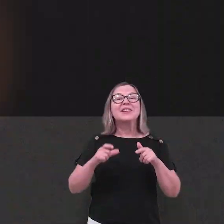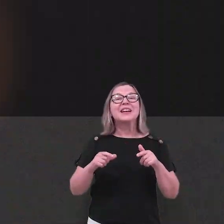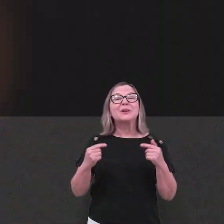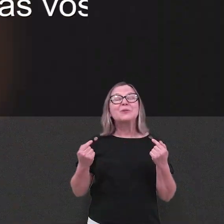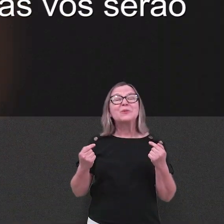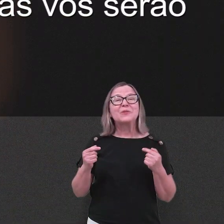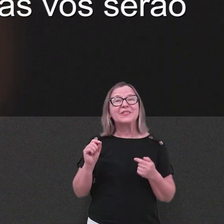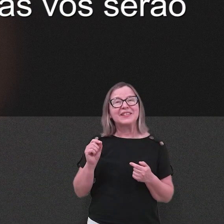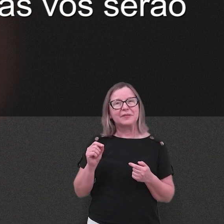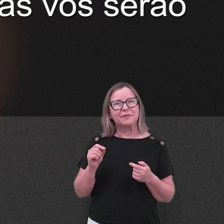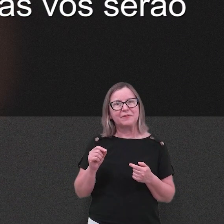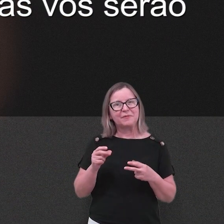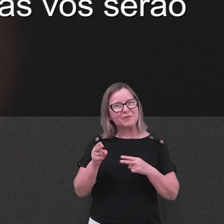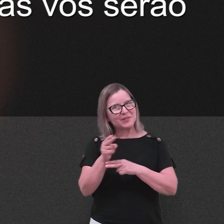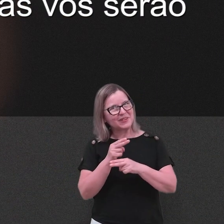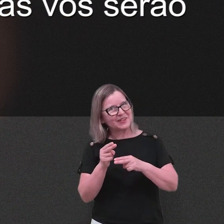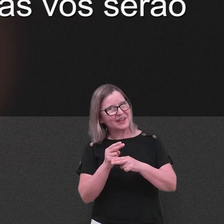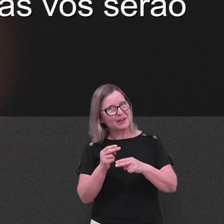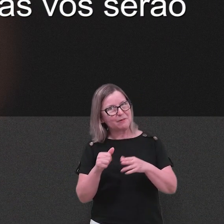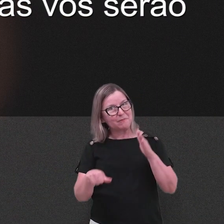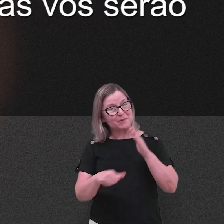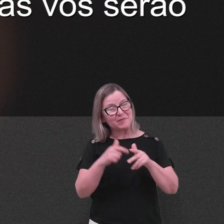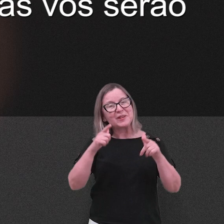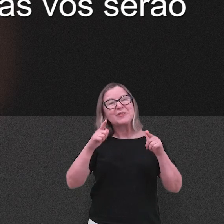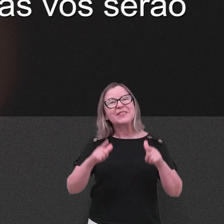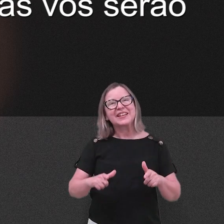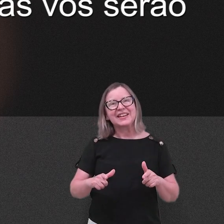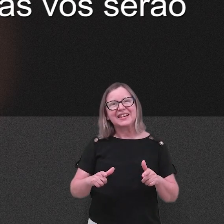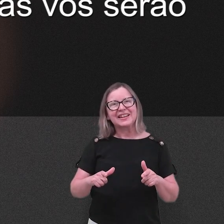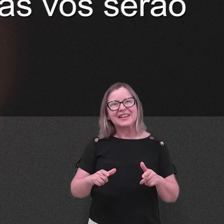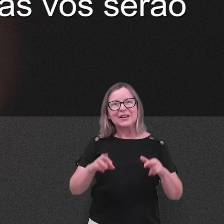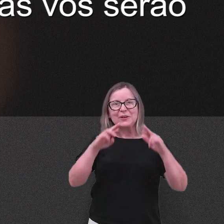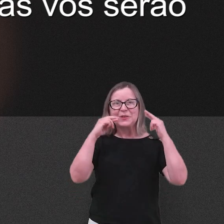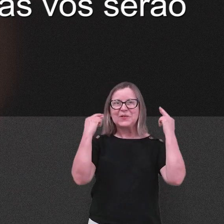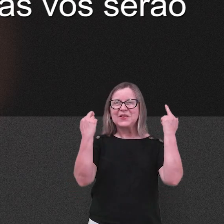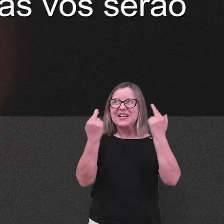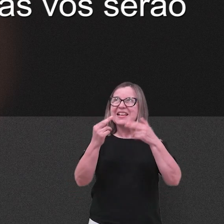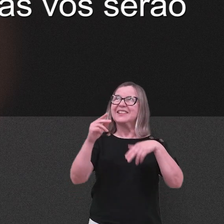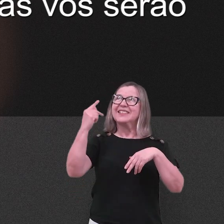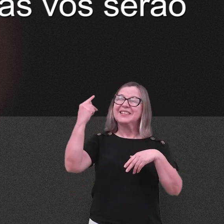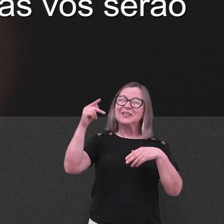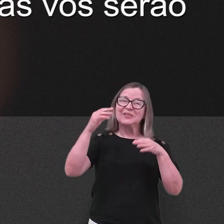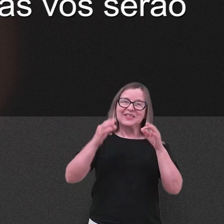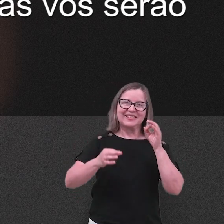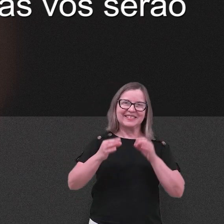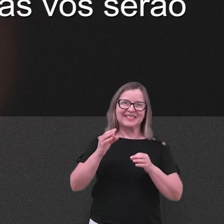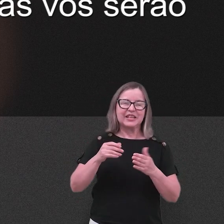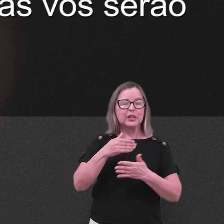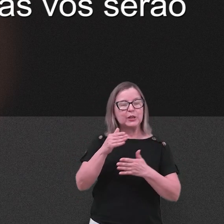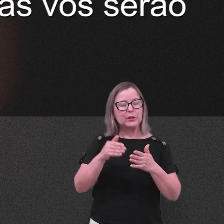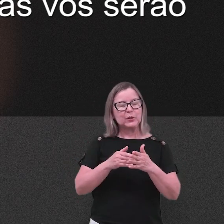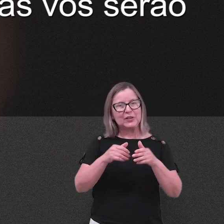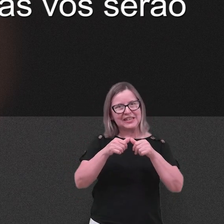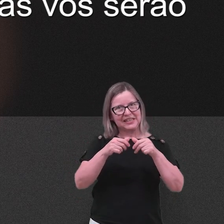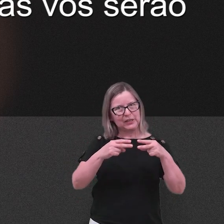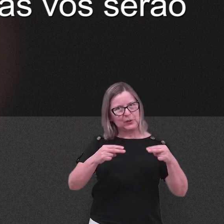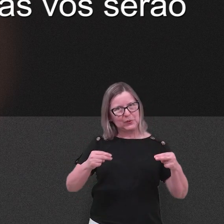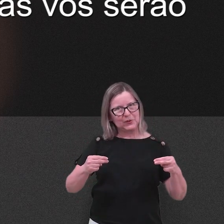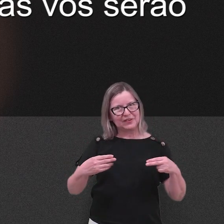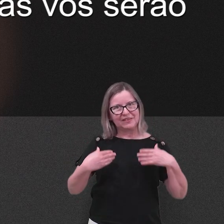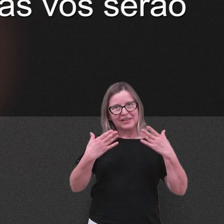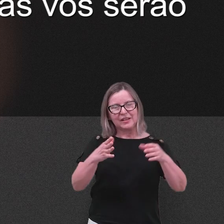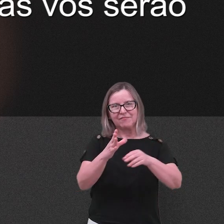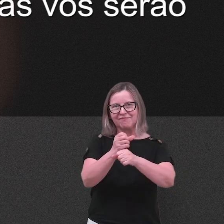meu irmão? Buscai, pois, em primeiro lugar o seu reino e a sua justiça, e todas estas coisas vos